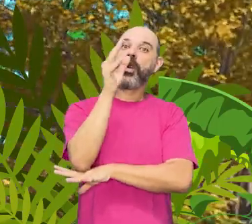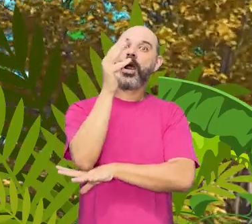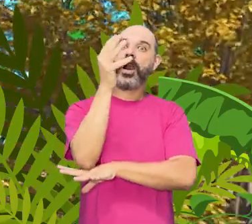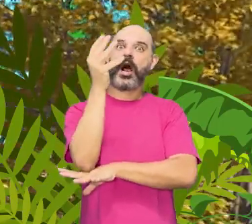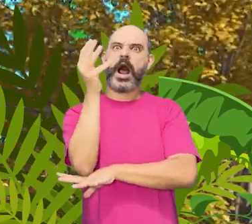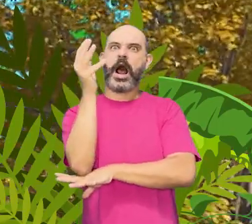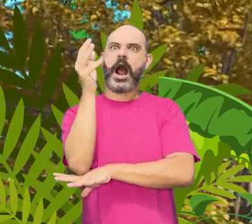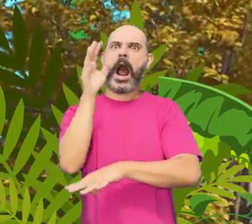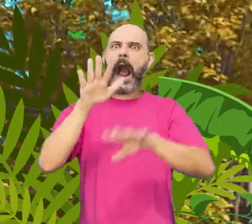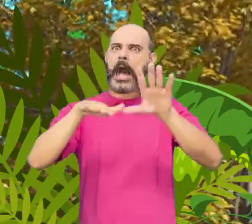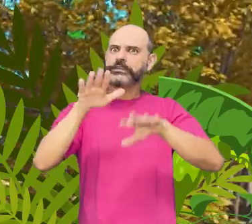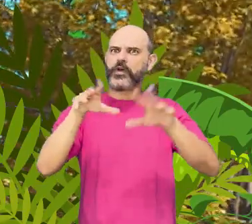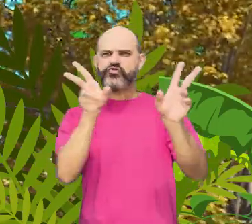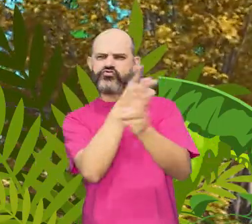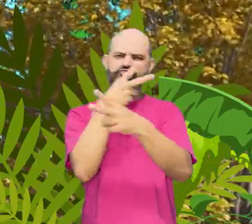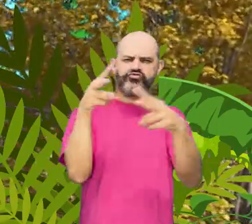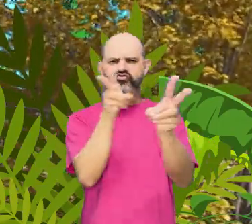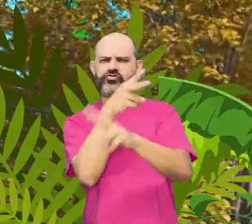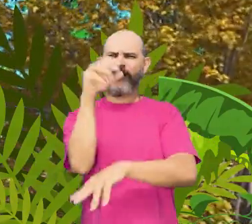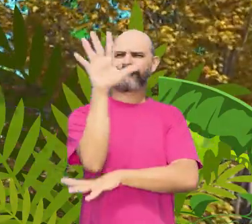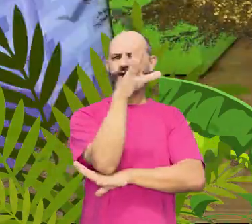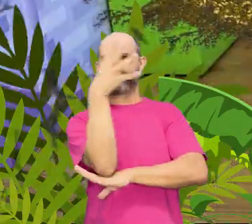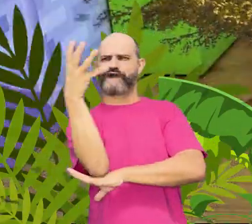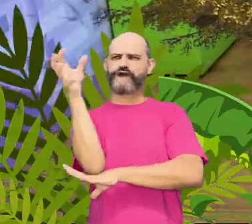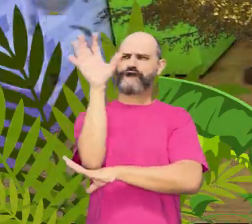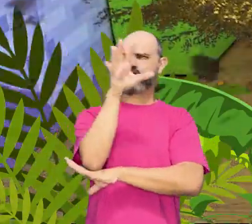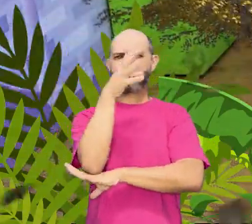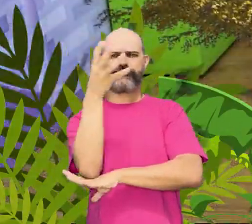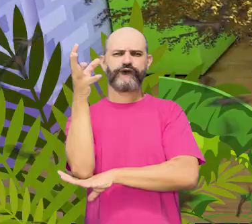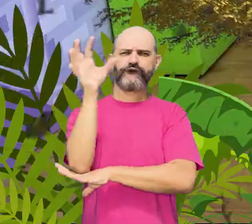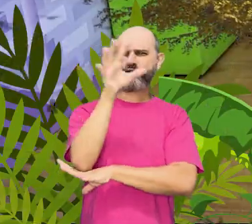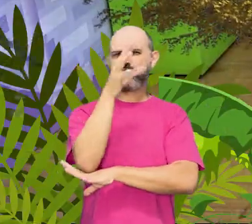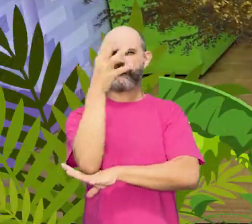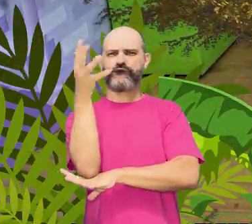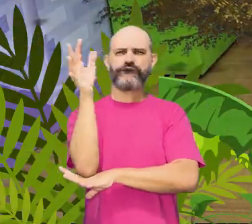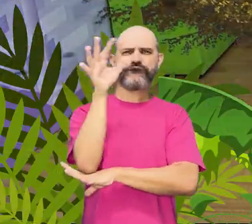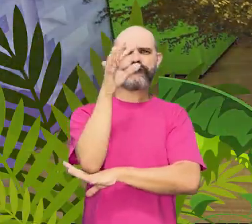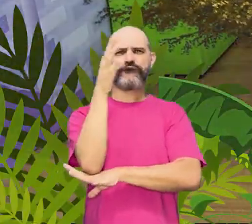E que pode ser bem agitado com os vendavais.